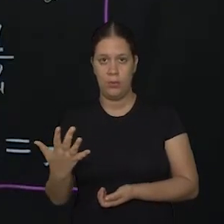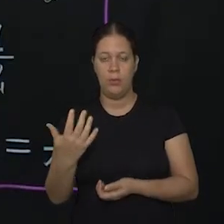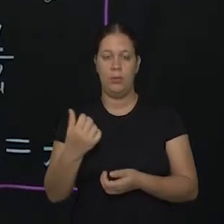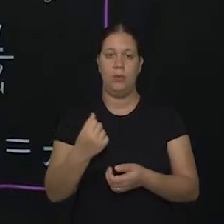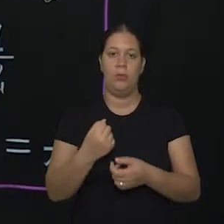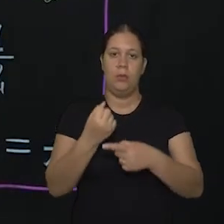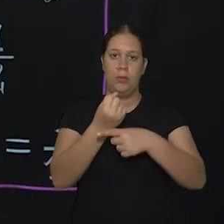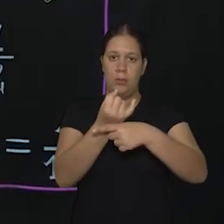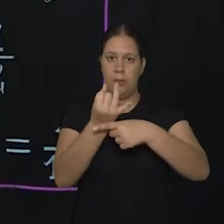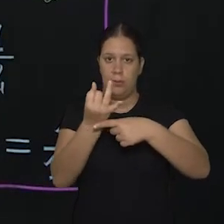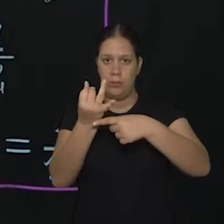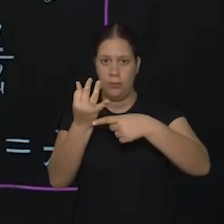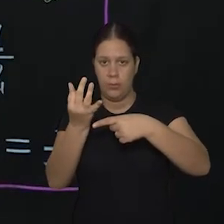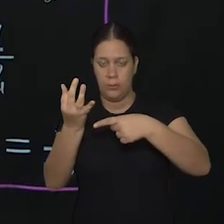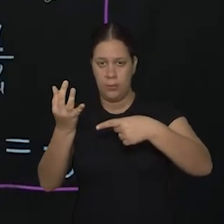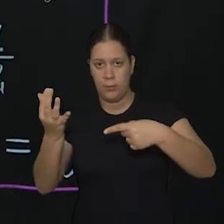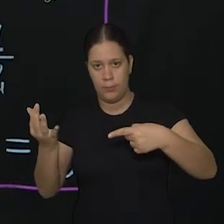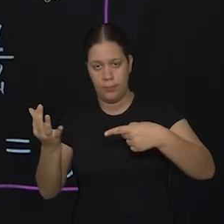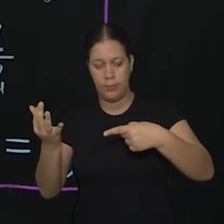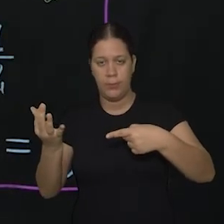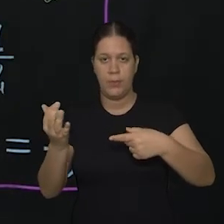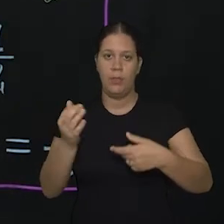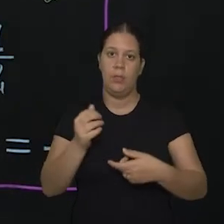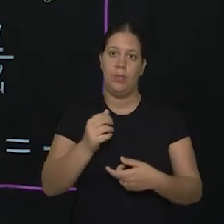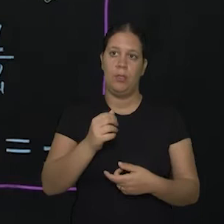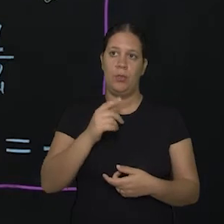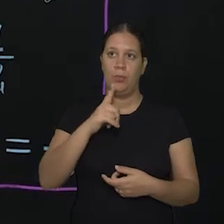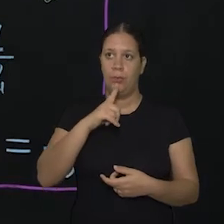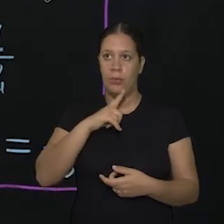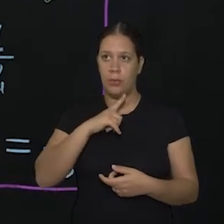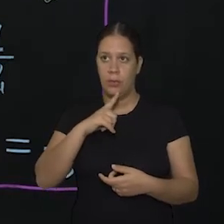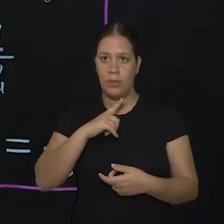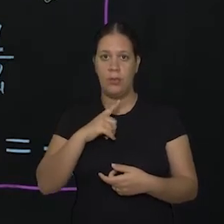números racionais. Isso quer dizer que